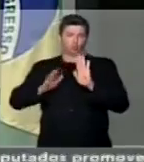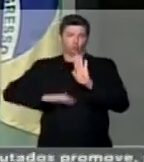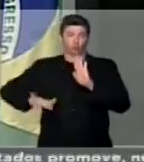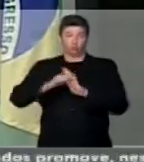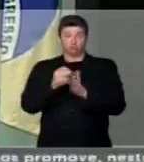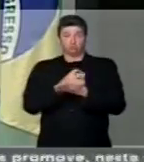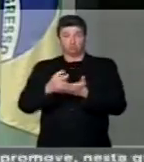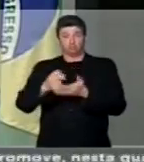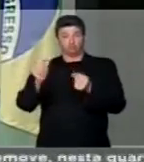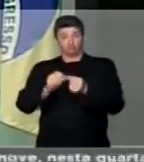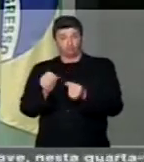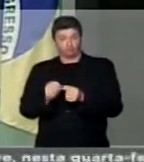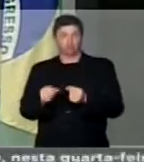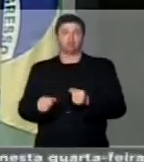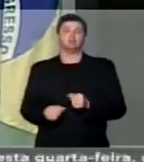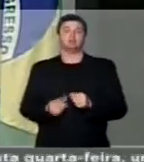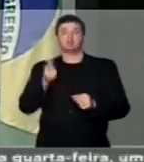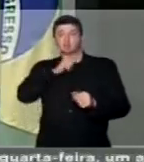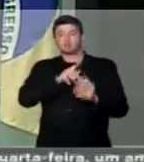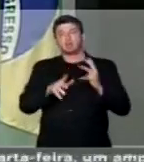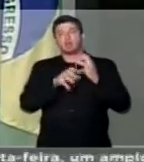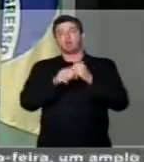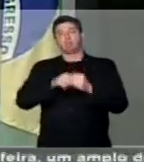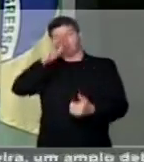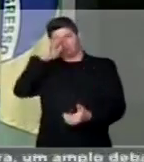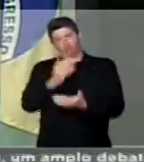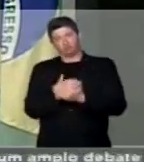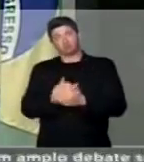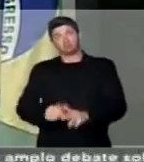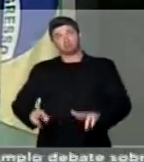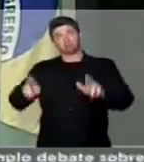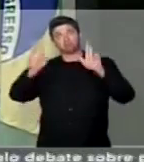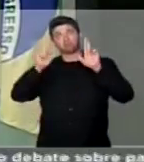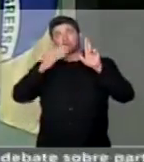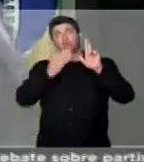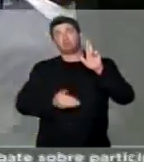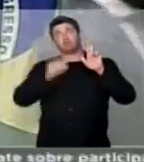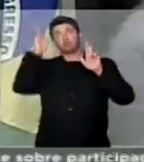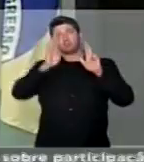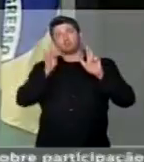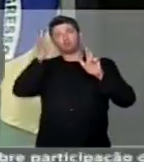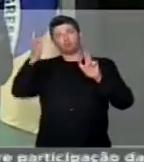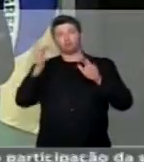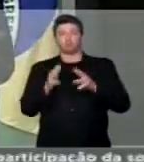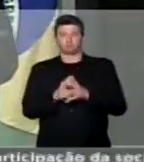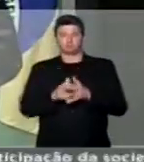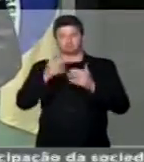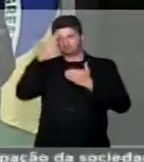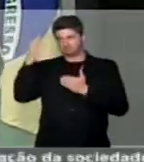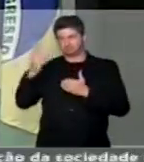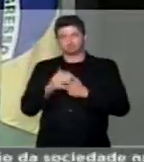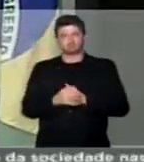o impeachment da presidente, para retomar a confiança e a esperança no Brasil e dos brasileiros. Muito obrigado.